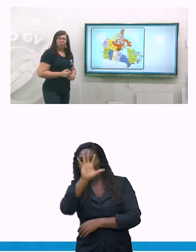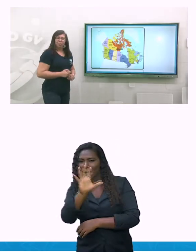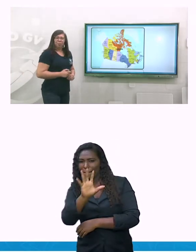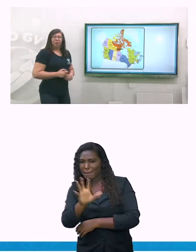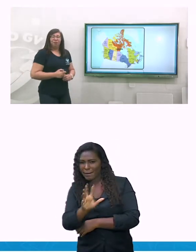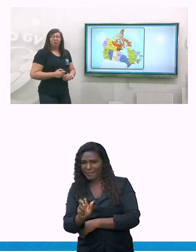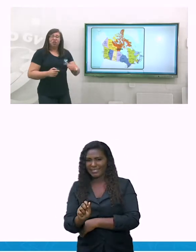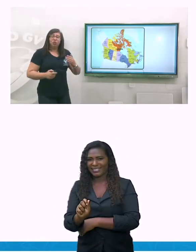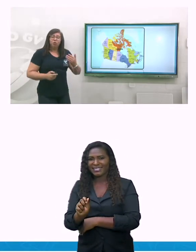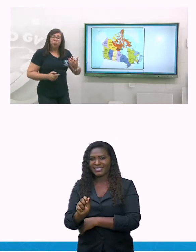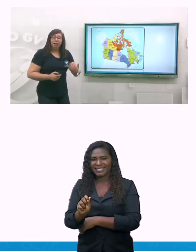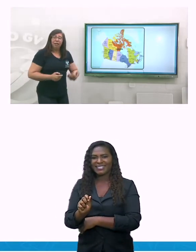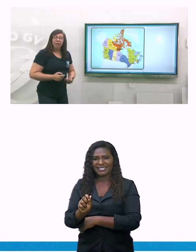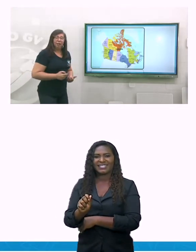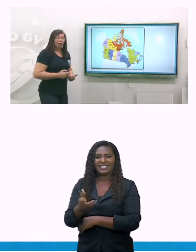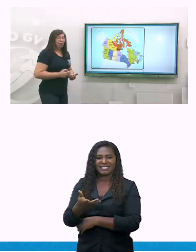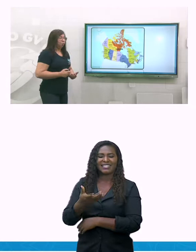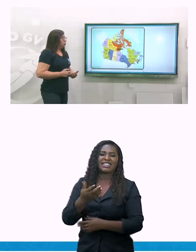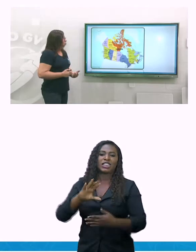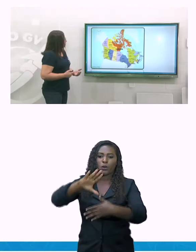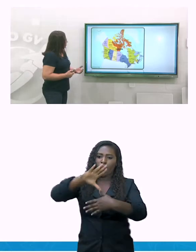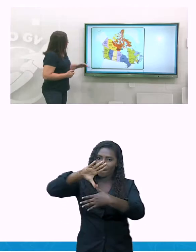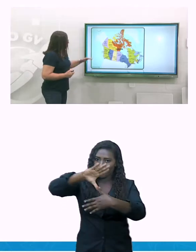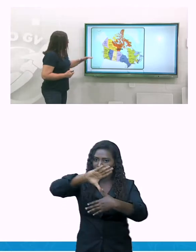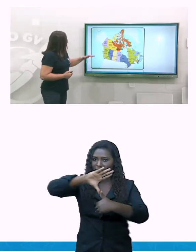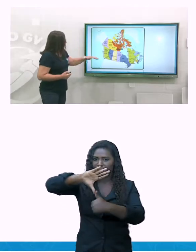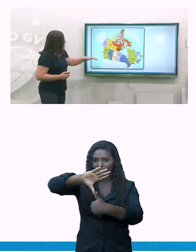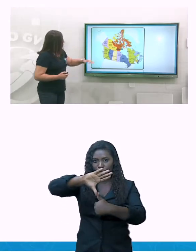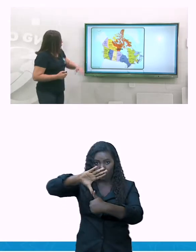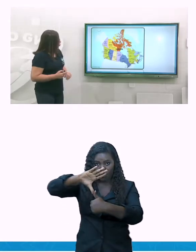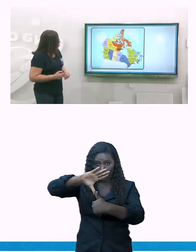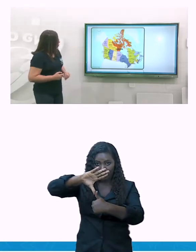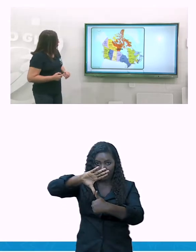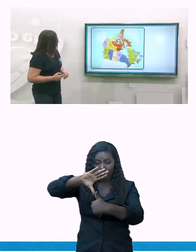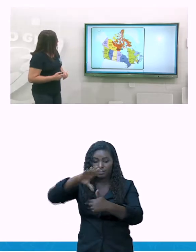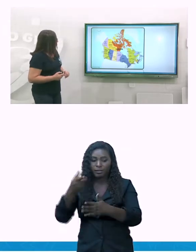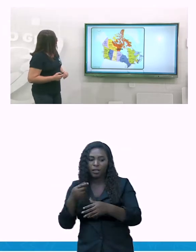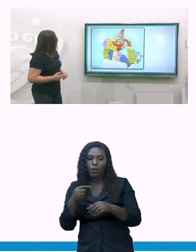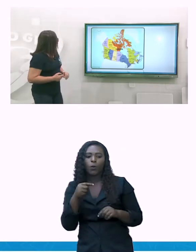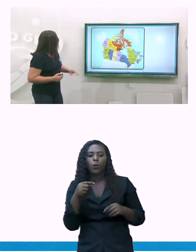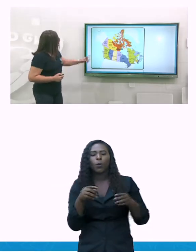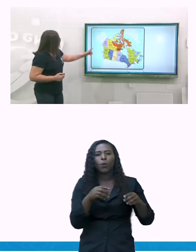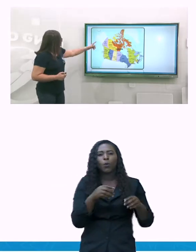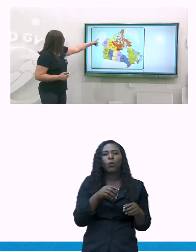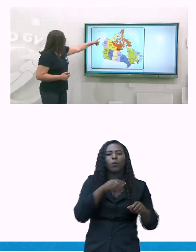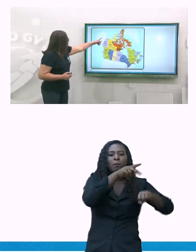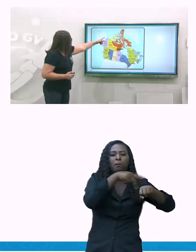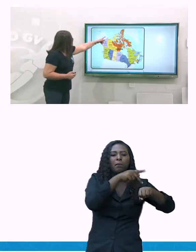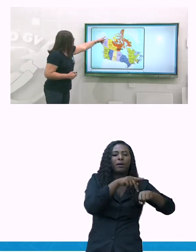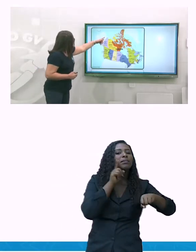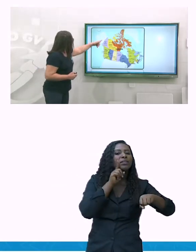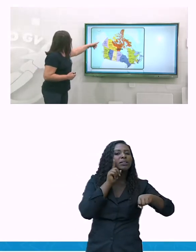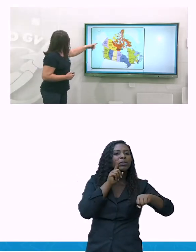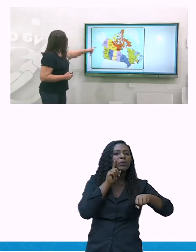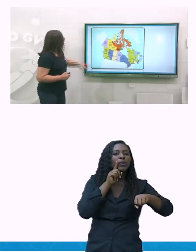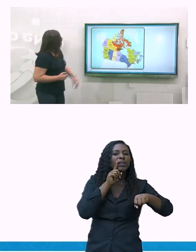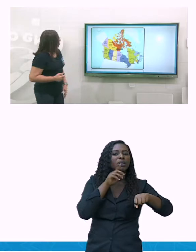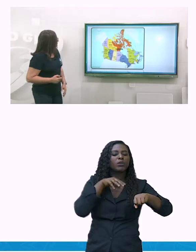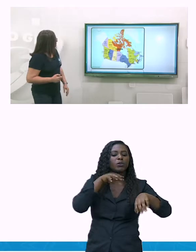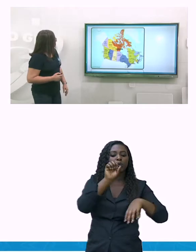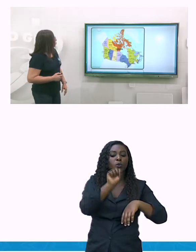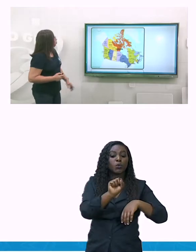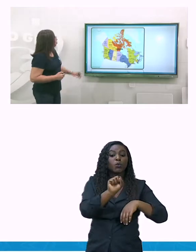Norte, faz fronteira com os Estados Unidos ao sul, tá? Também nós temos aqui,